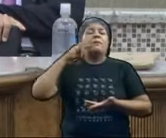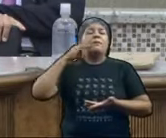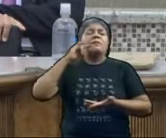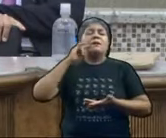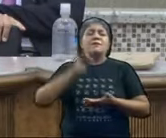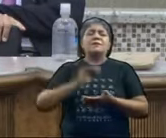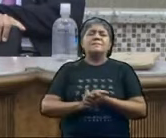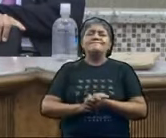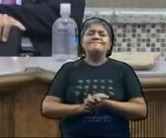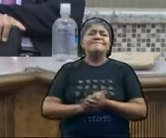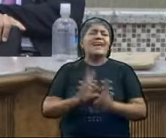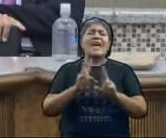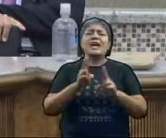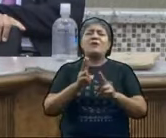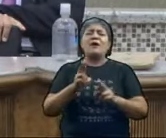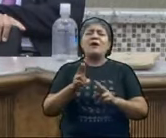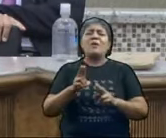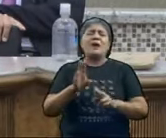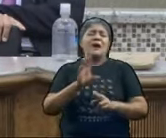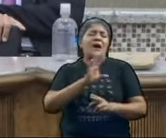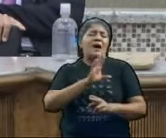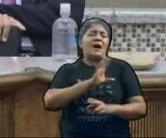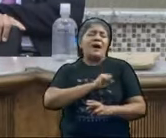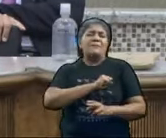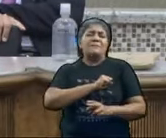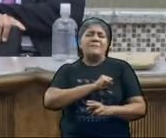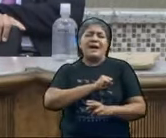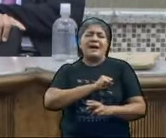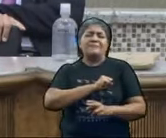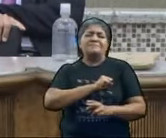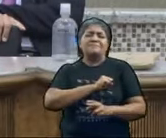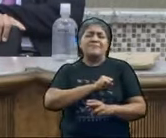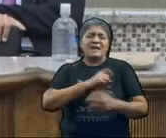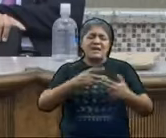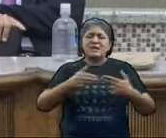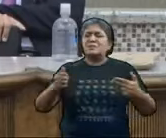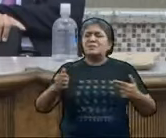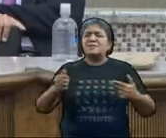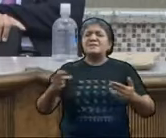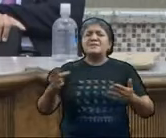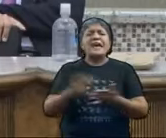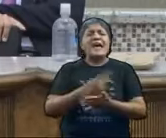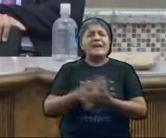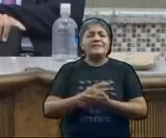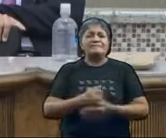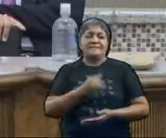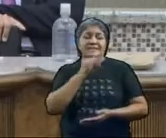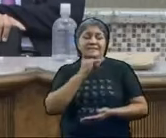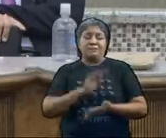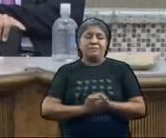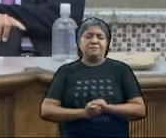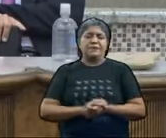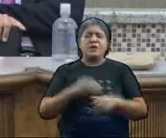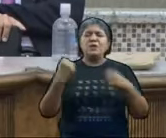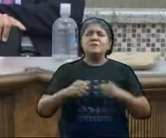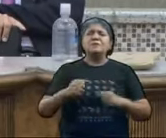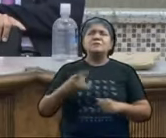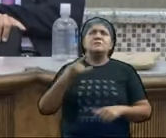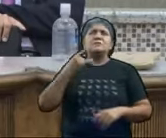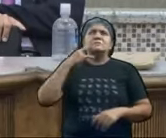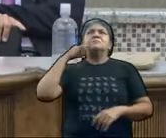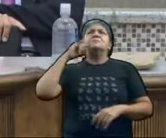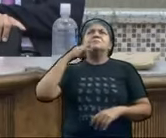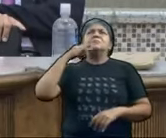têm uma certa consonância com feitiçaria? Por quê? Porque deixa a pessoa fora de si, deixa a pessoa totalmente em